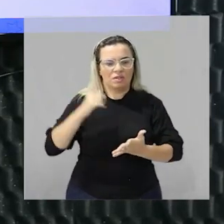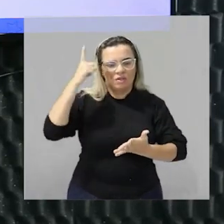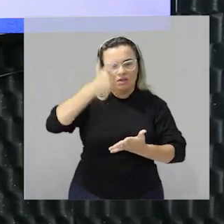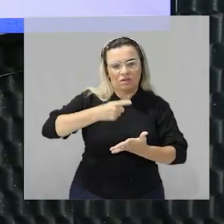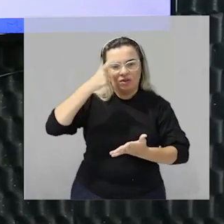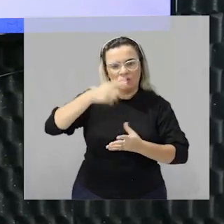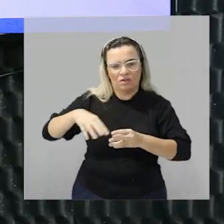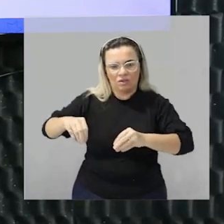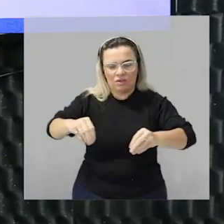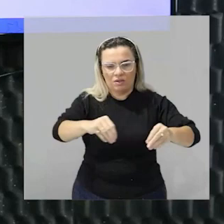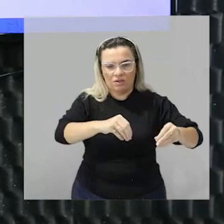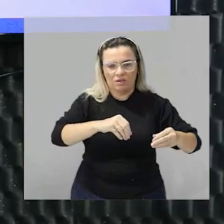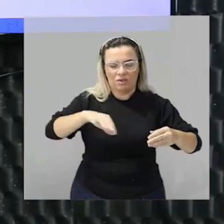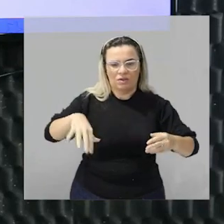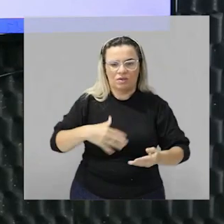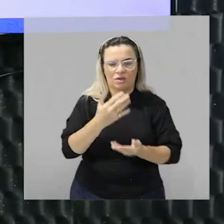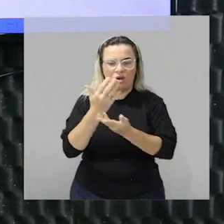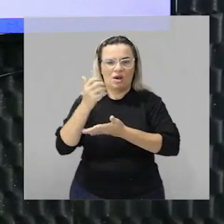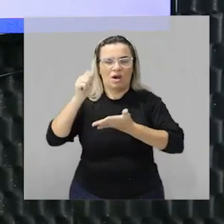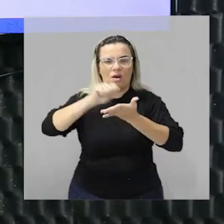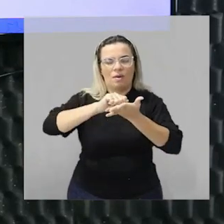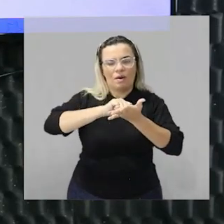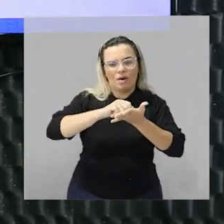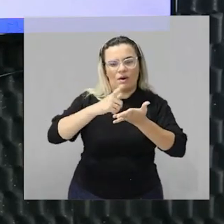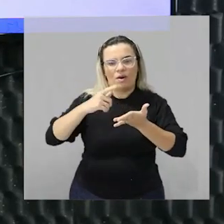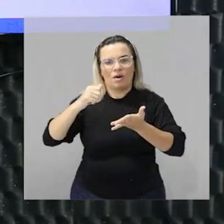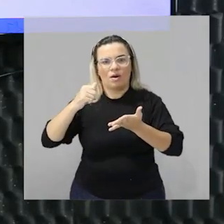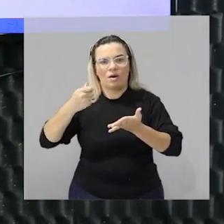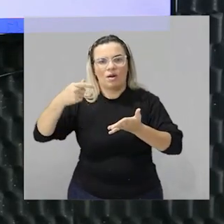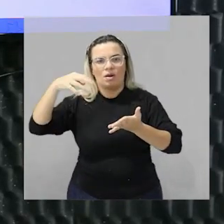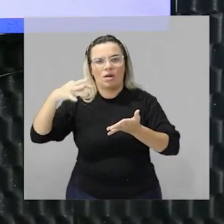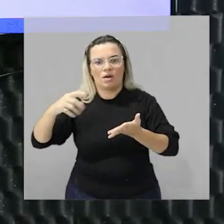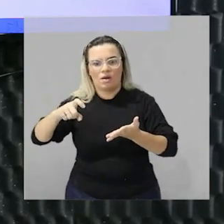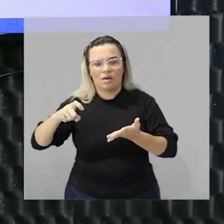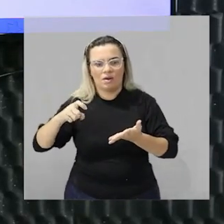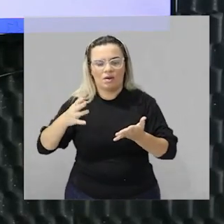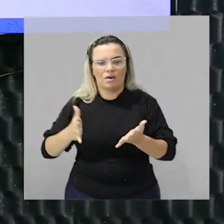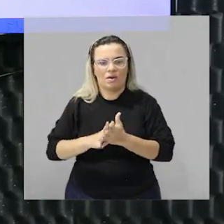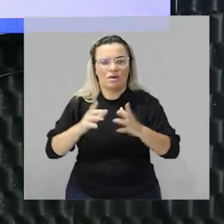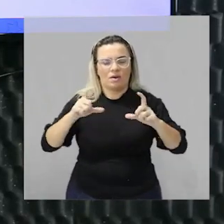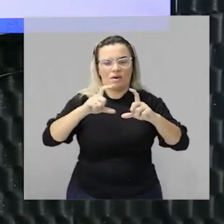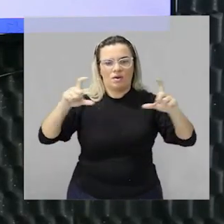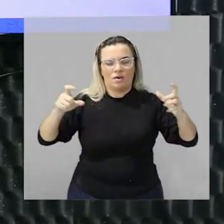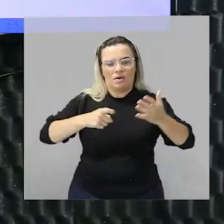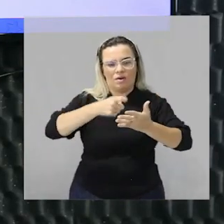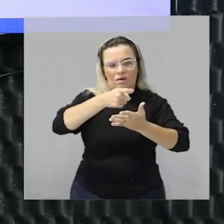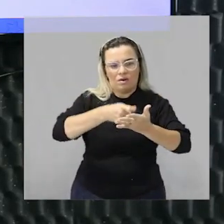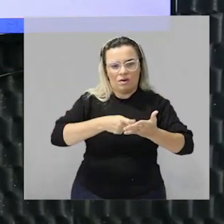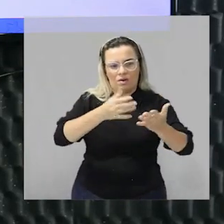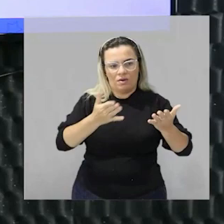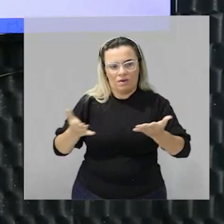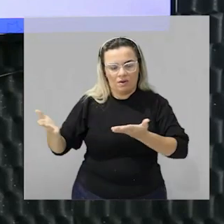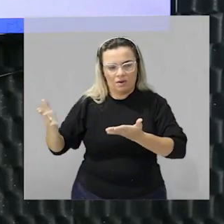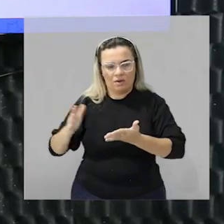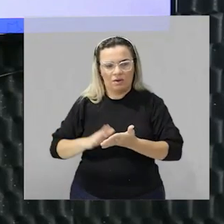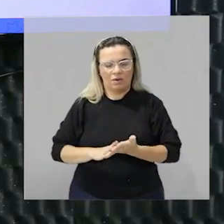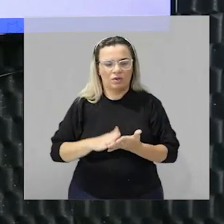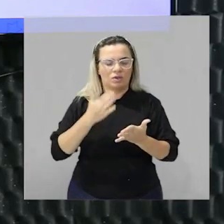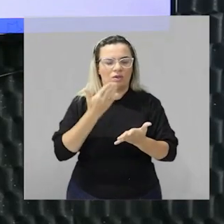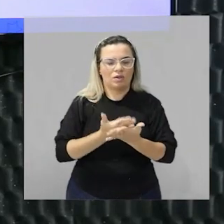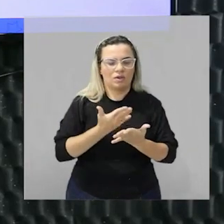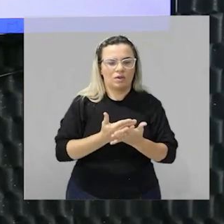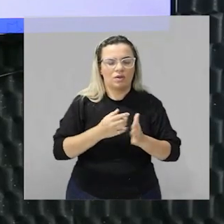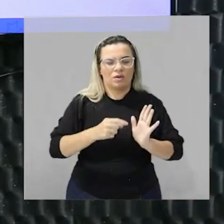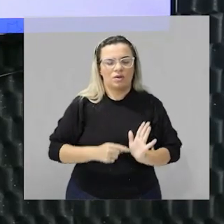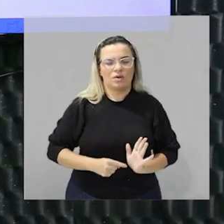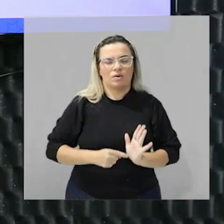seus territórios para produzir o látex. Então, olha só, o fragmento do Gonçalves, ele vai nos